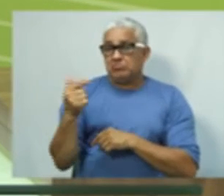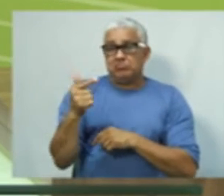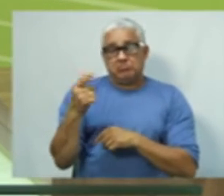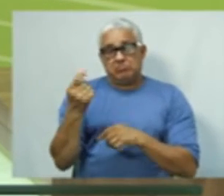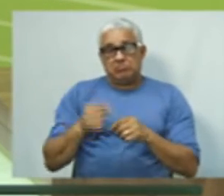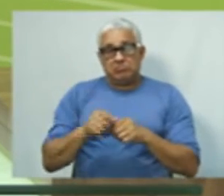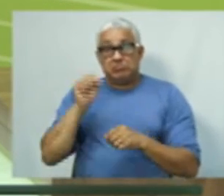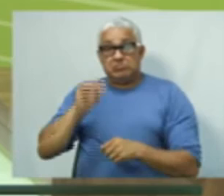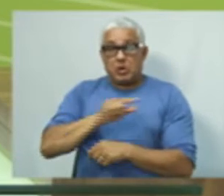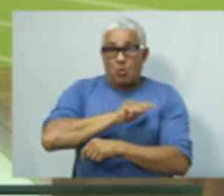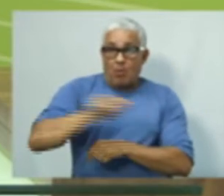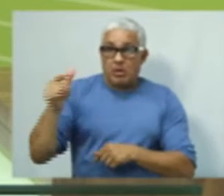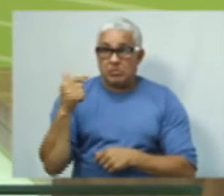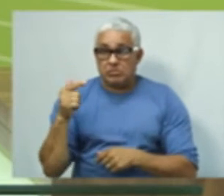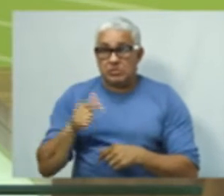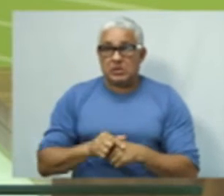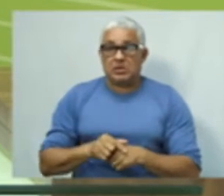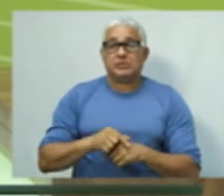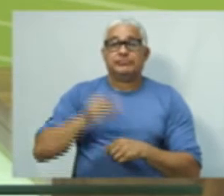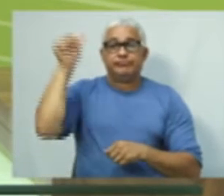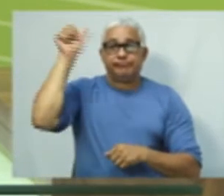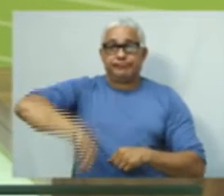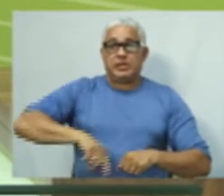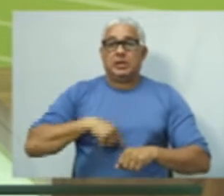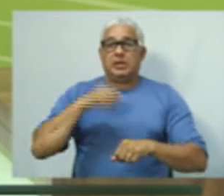tenho como continuar produzindo. Então eu vou